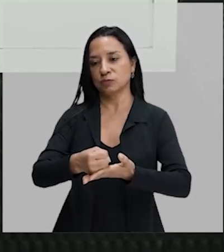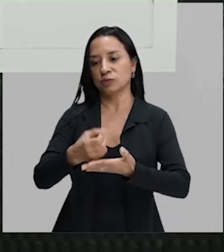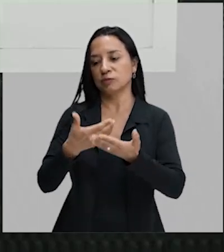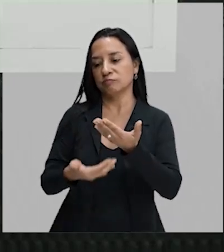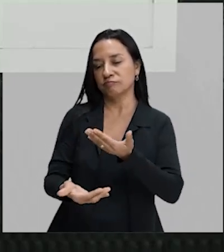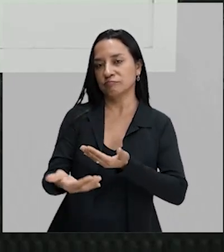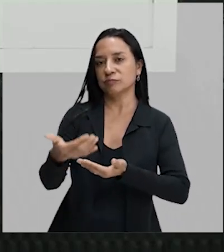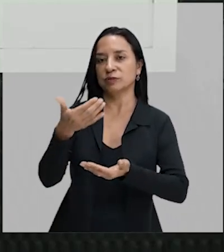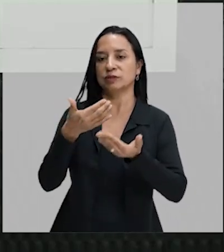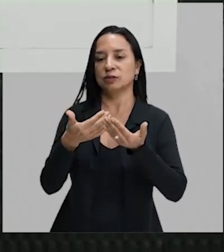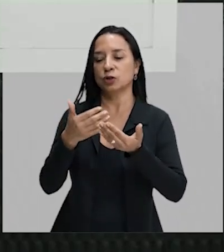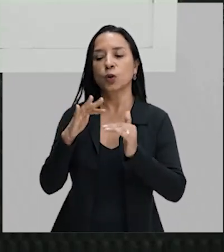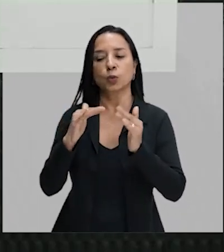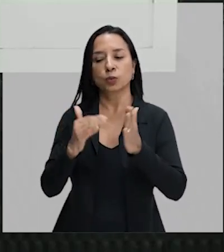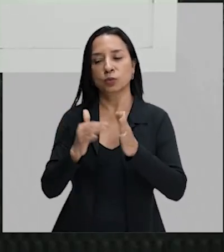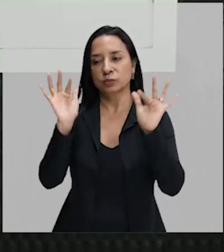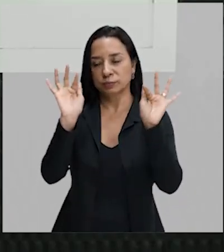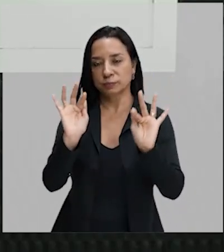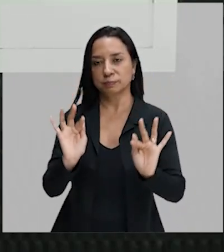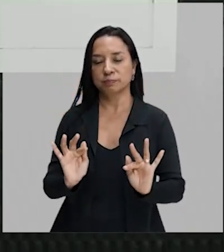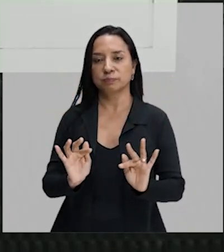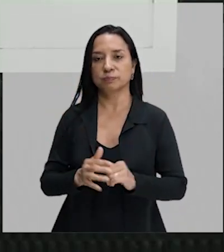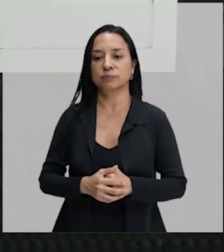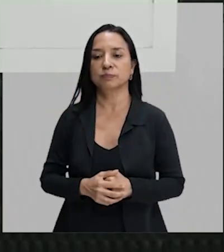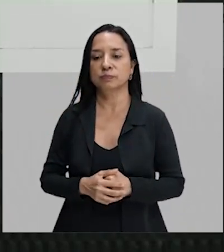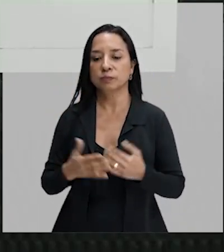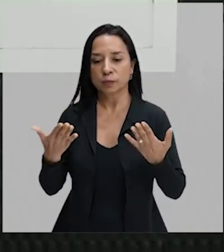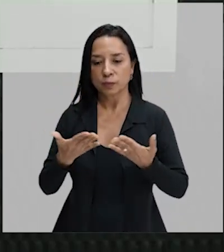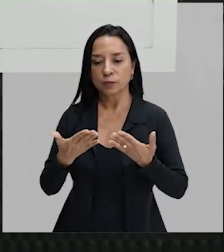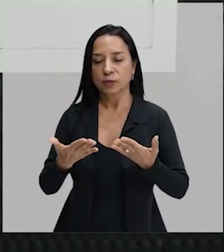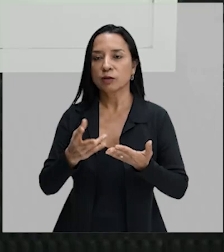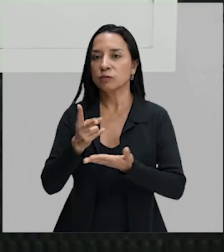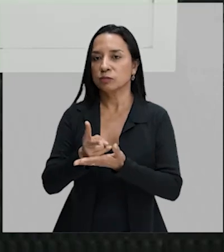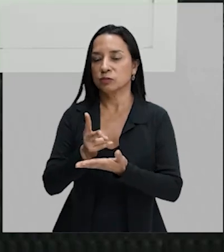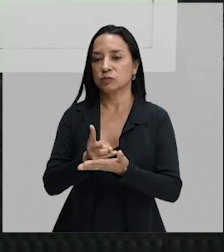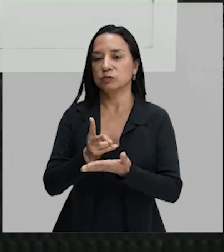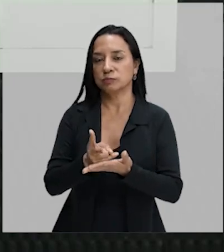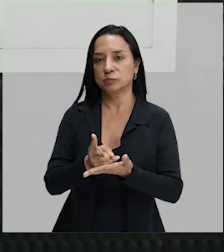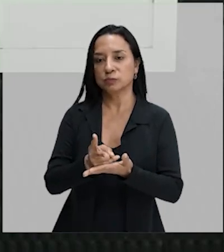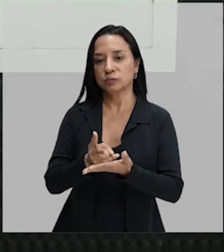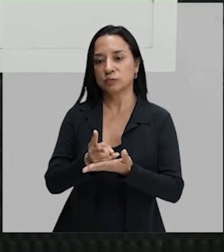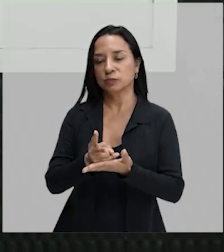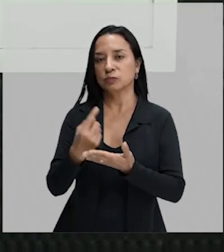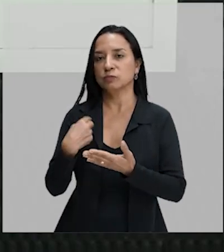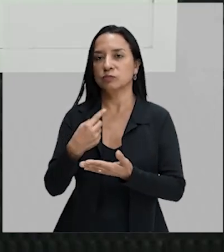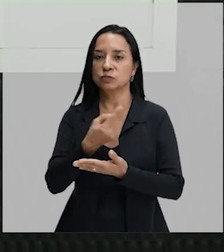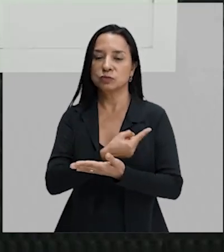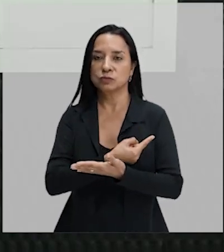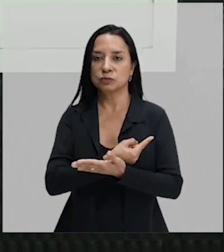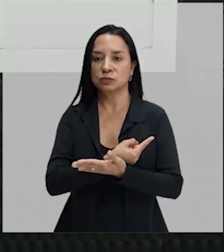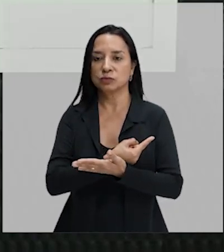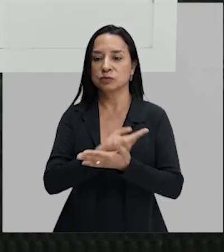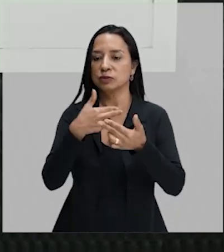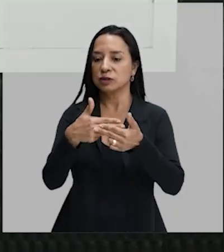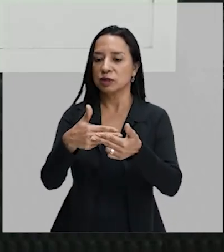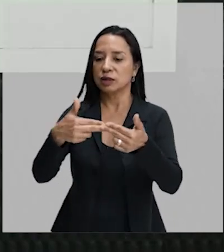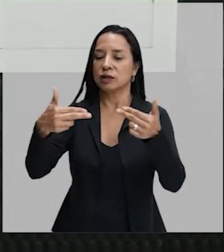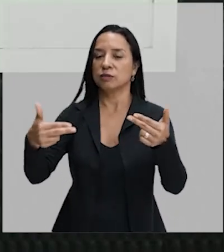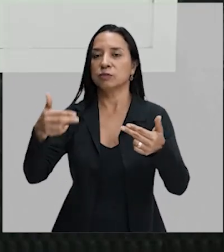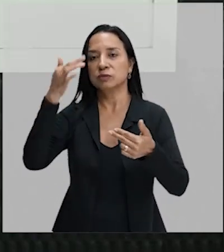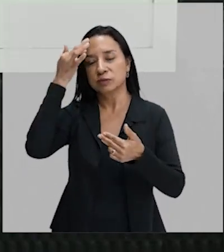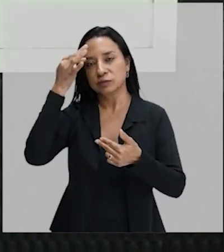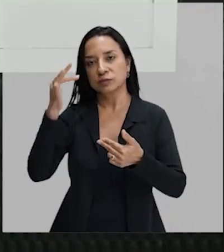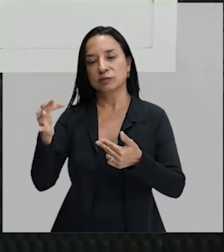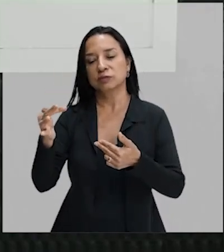vocês e aí todo mundo ficar feliz. Tá? Nós vamos ali continuando com os nossos elementos da